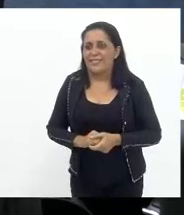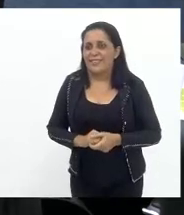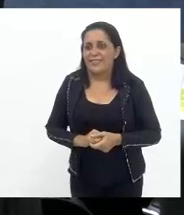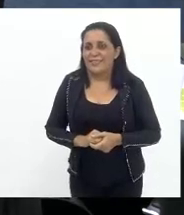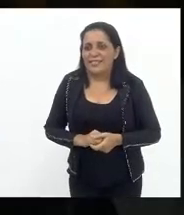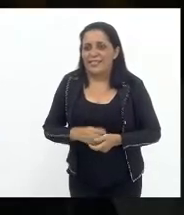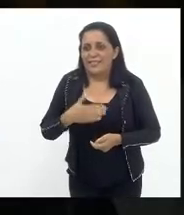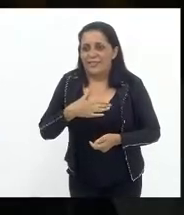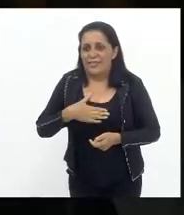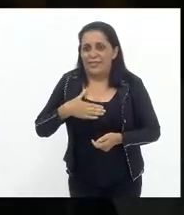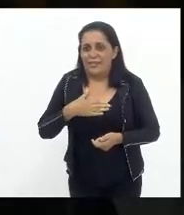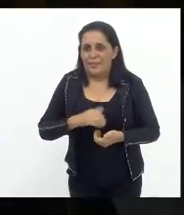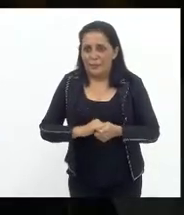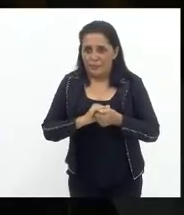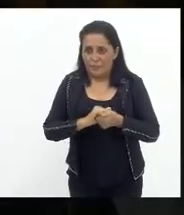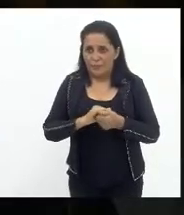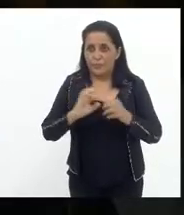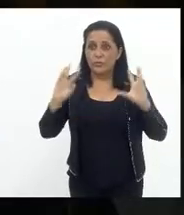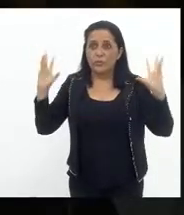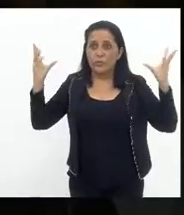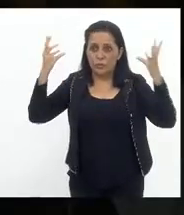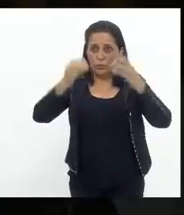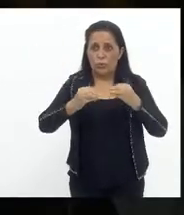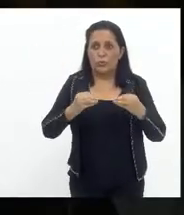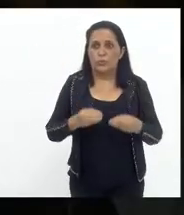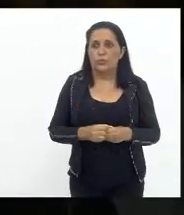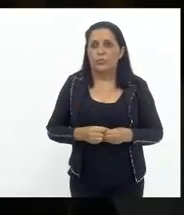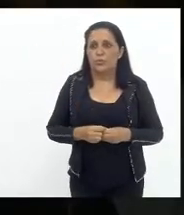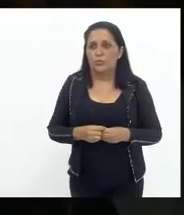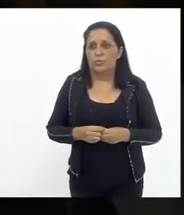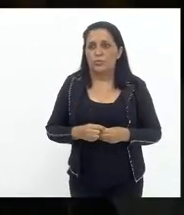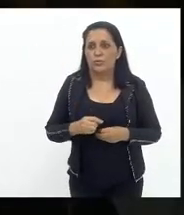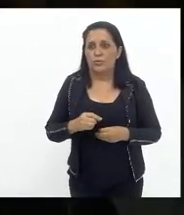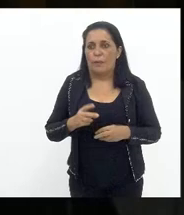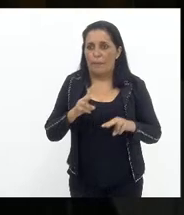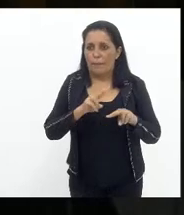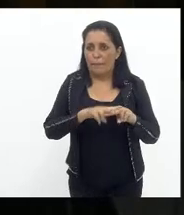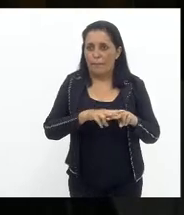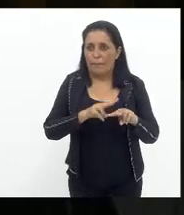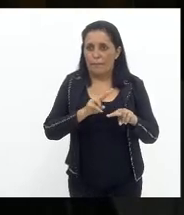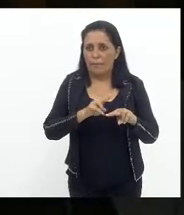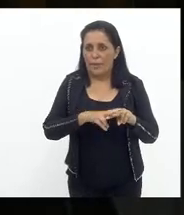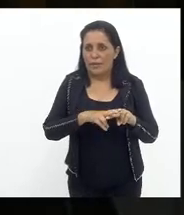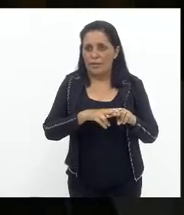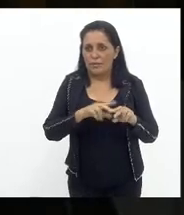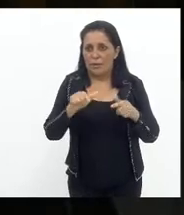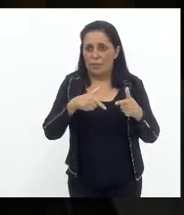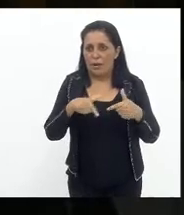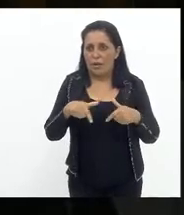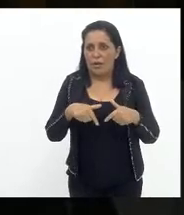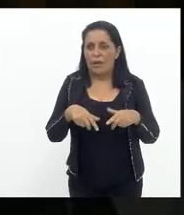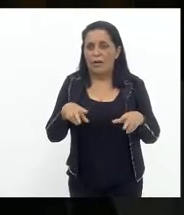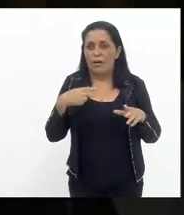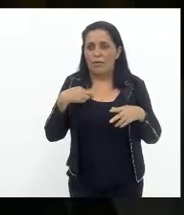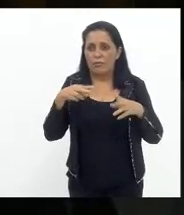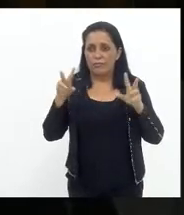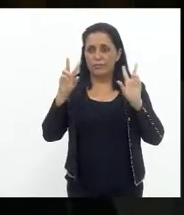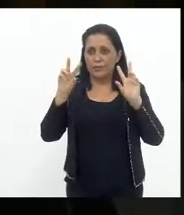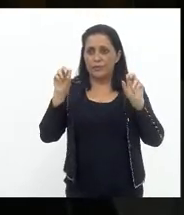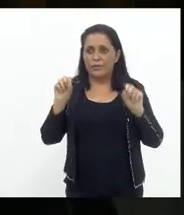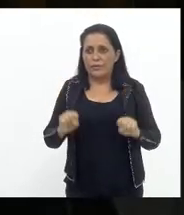Gostaria, em primeiro lugar, de cumprimentar todo o corpo técnico da Polícia Penal e fazer um testemunho aqui